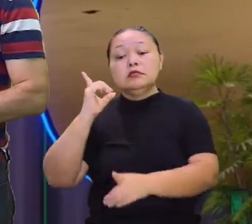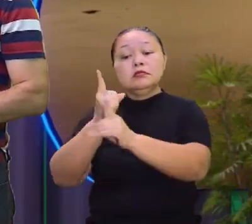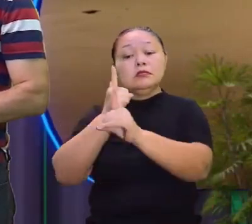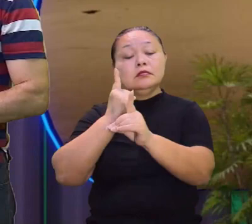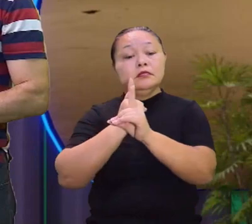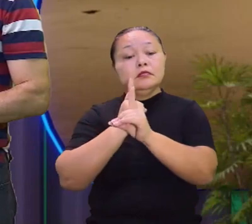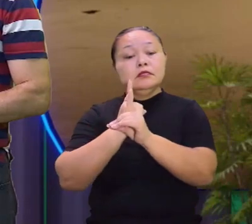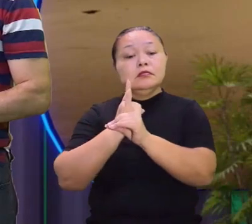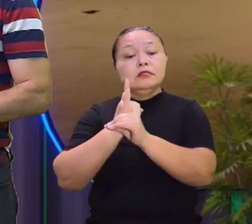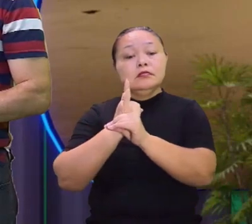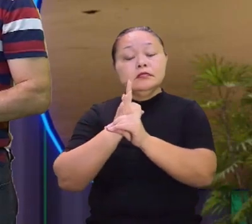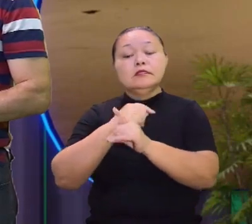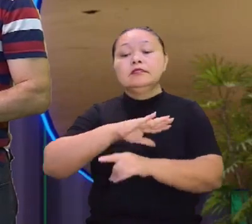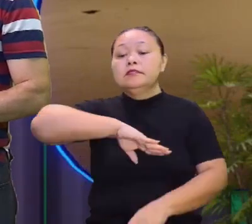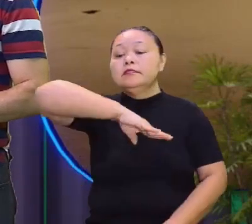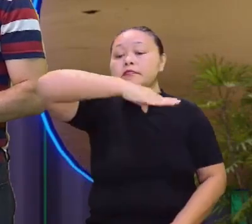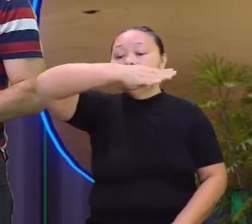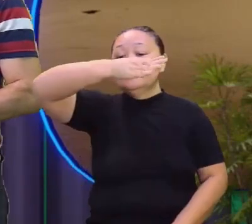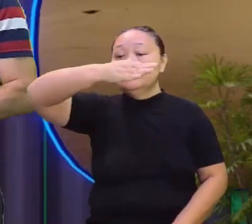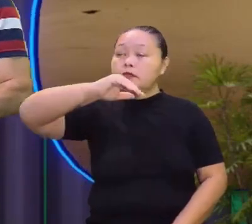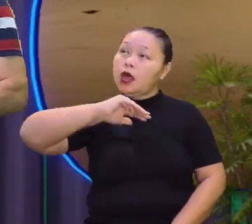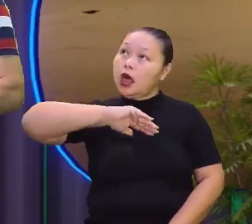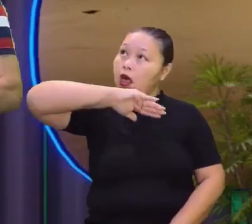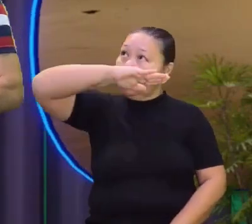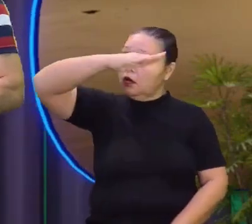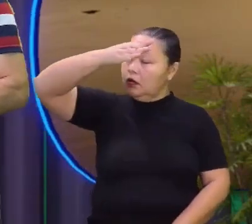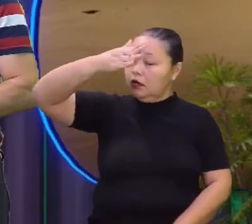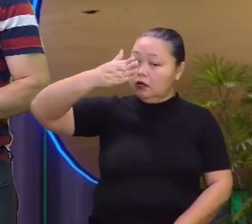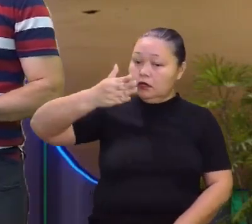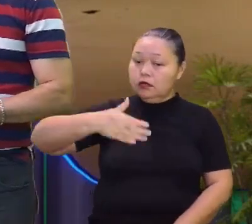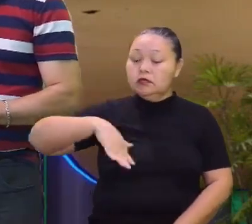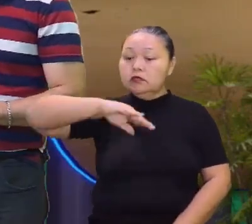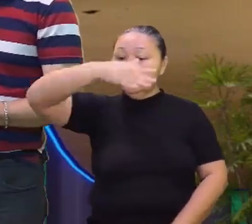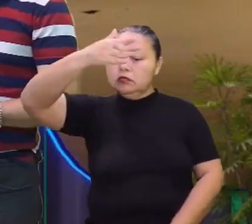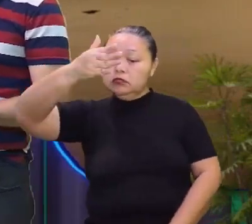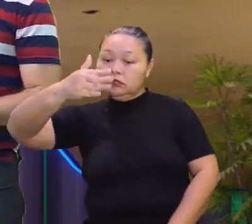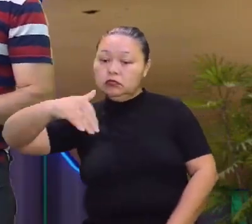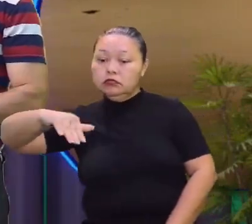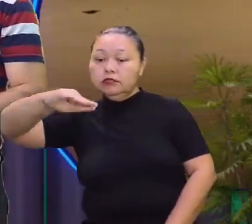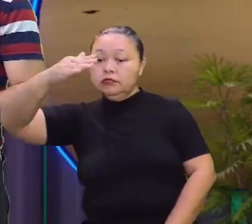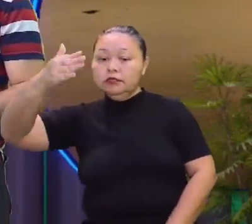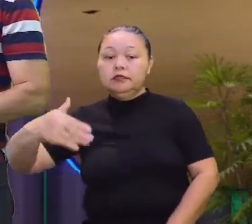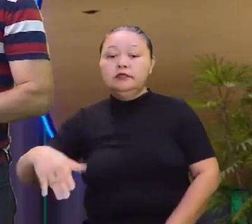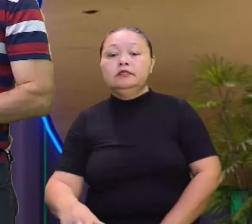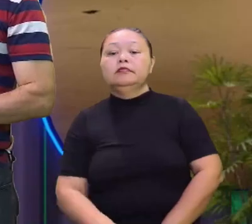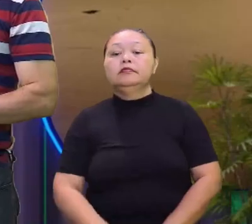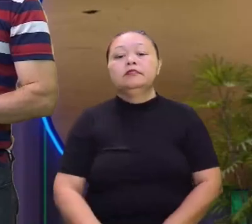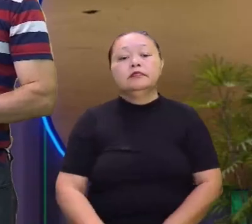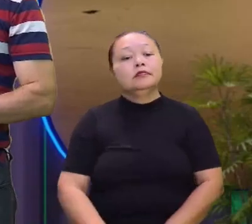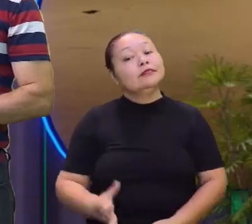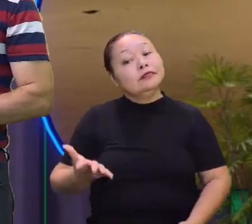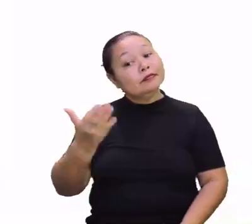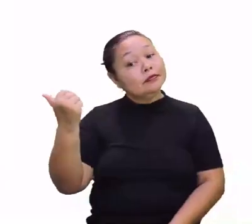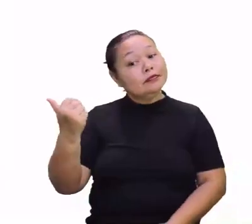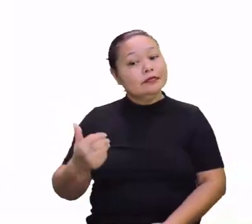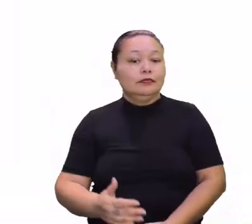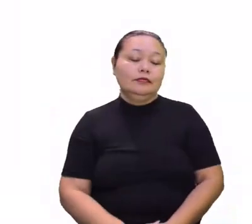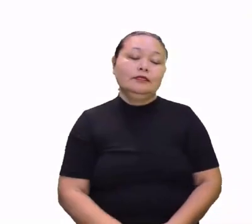essa unidade de relevo alta, que são as cadeias de montanhas. Não é isso, professor? Perfeito. Vamos